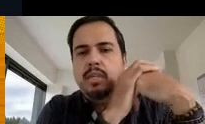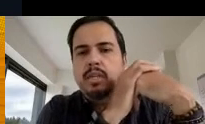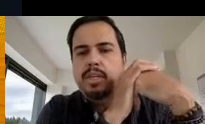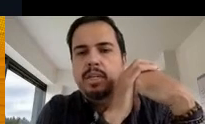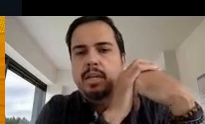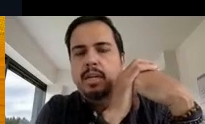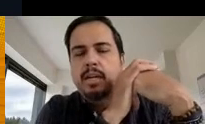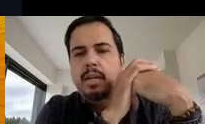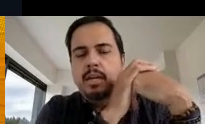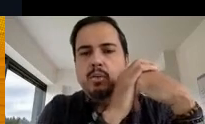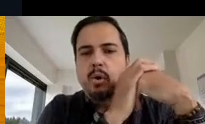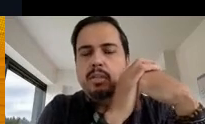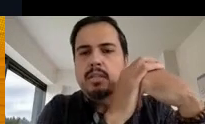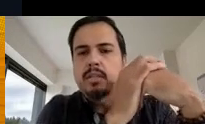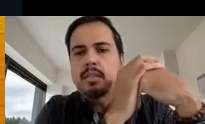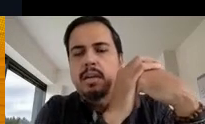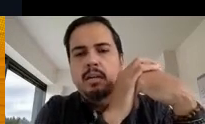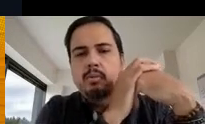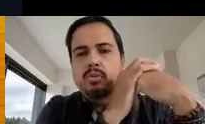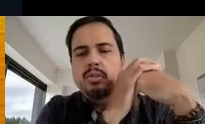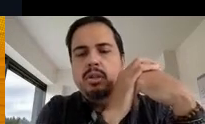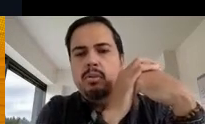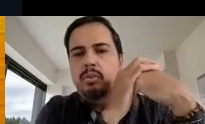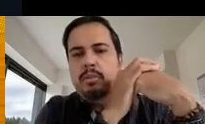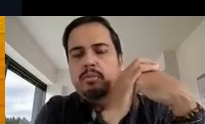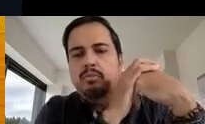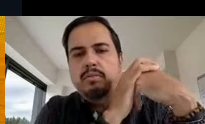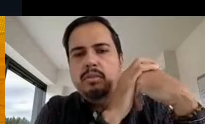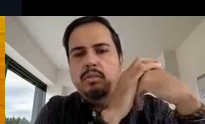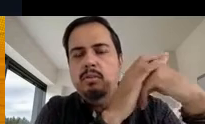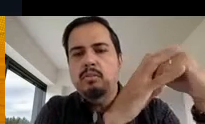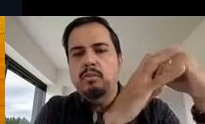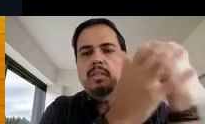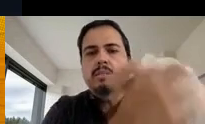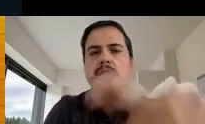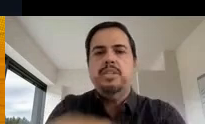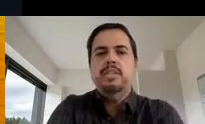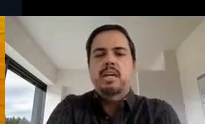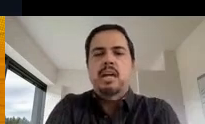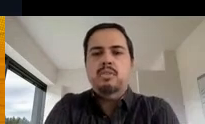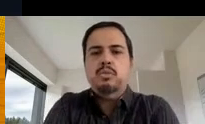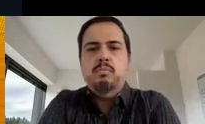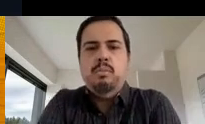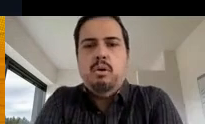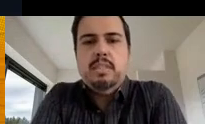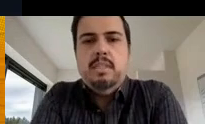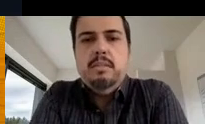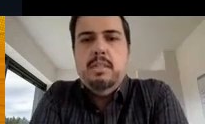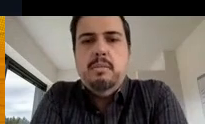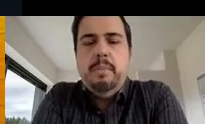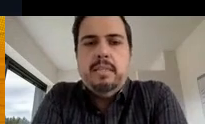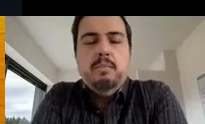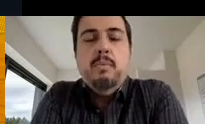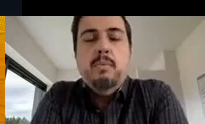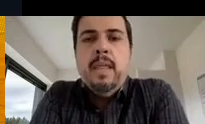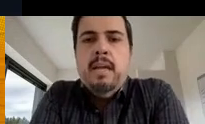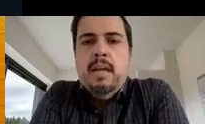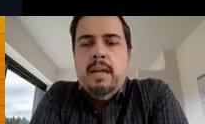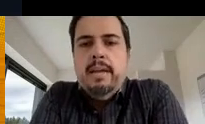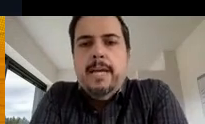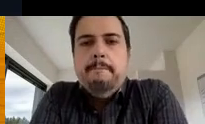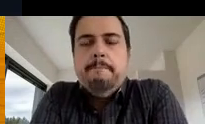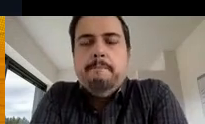que a gente, como sociedade, puxa nas costas, uso de tecnologia pelos governos, é uma coisa completamente assombrosa,